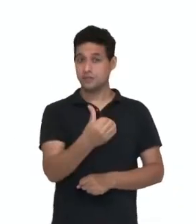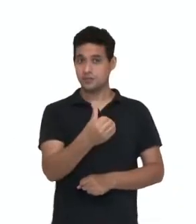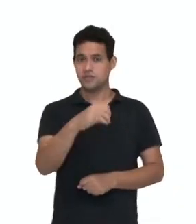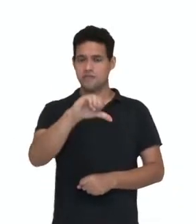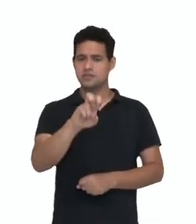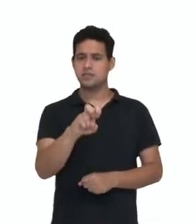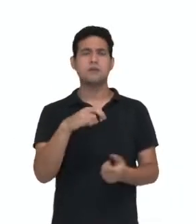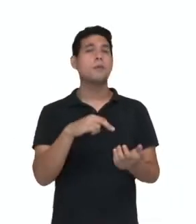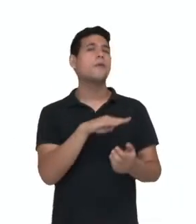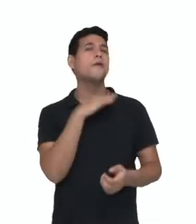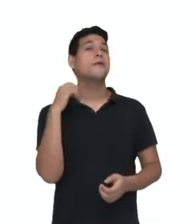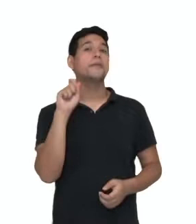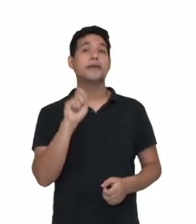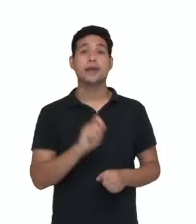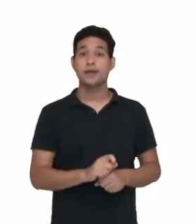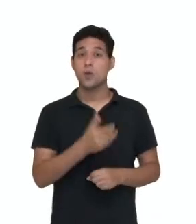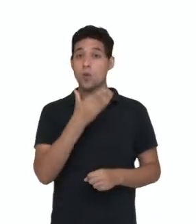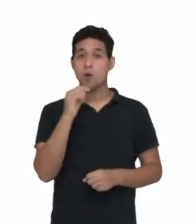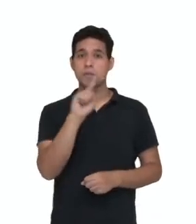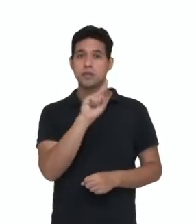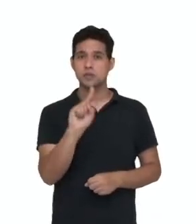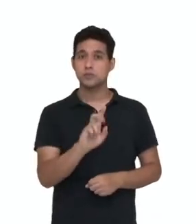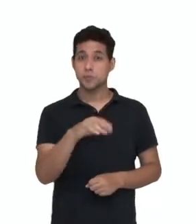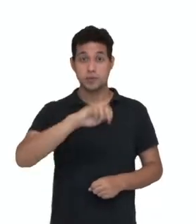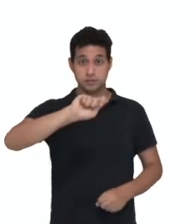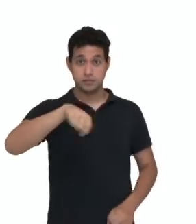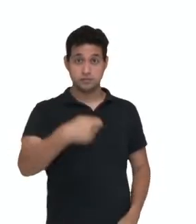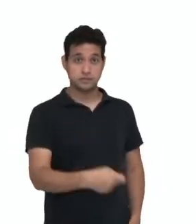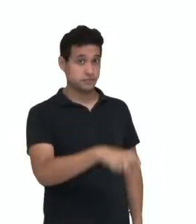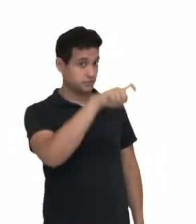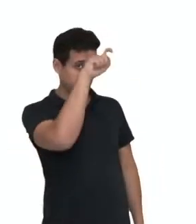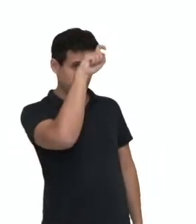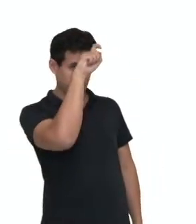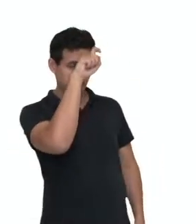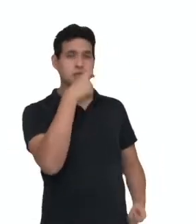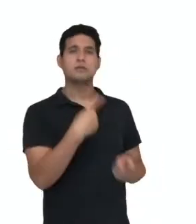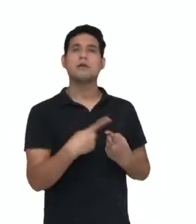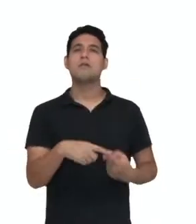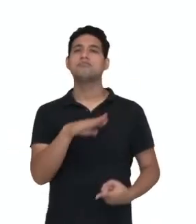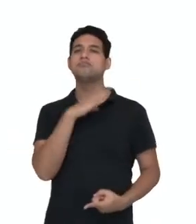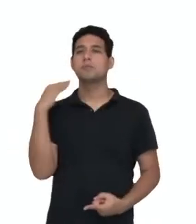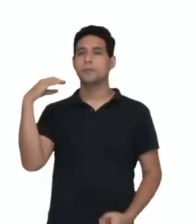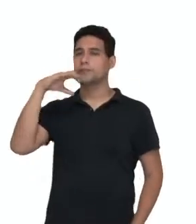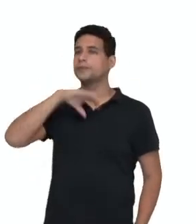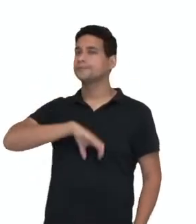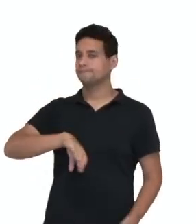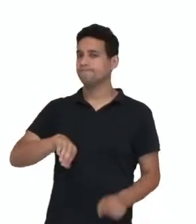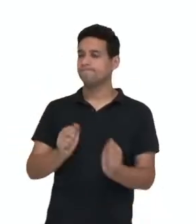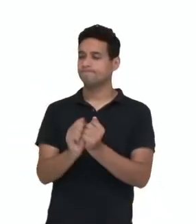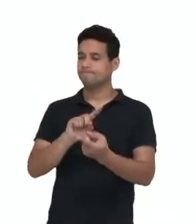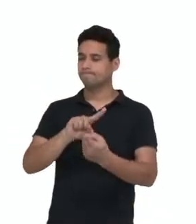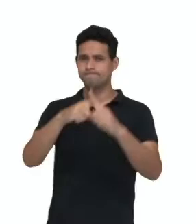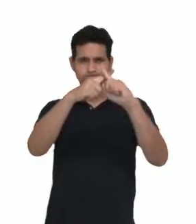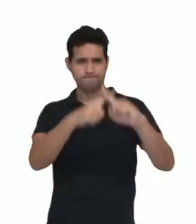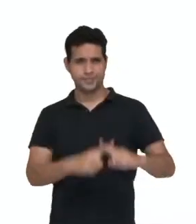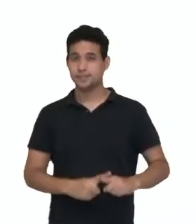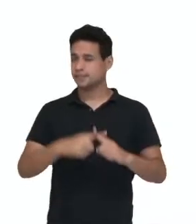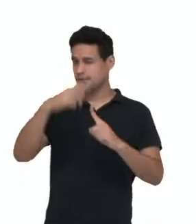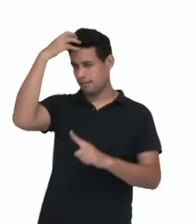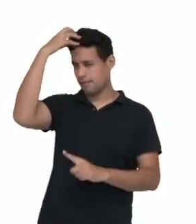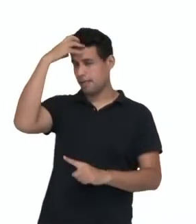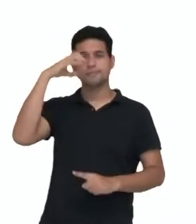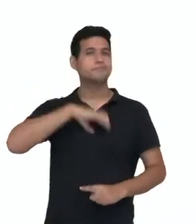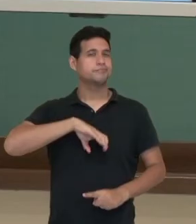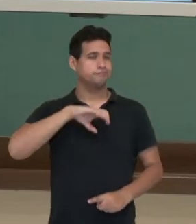1695 murió Zumbi en combate contra la corona portuguesa. ¿Cierto?